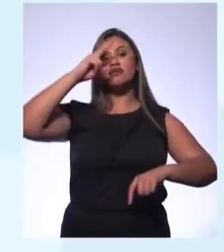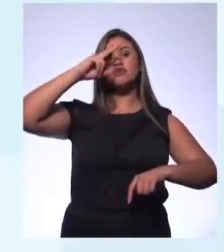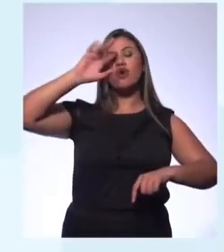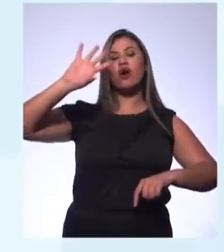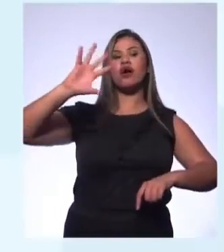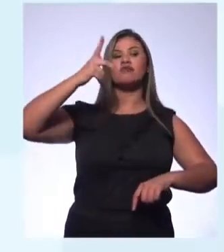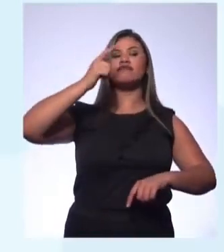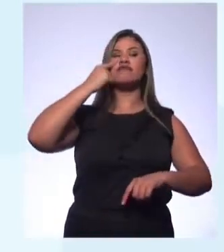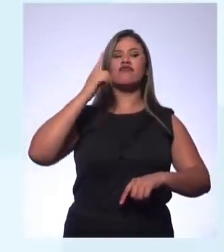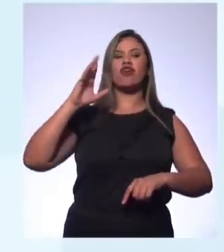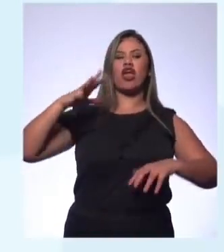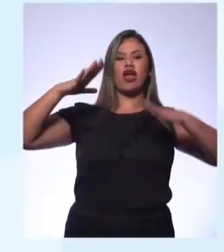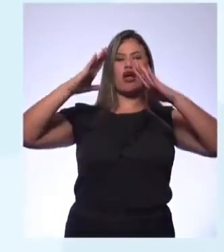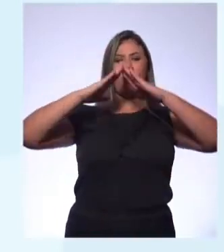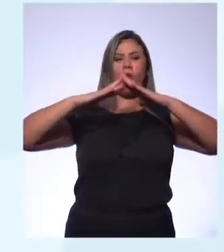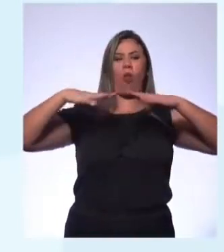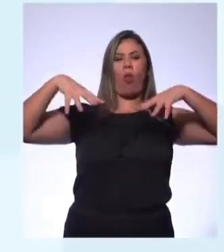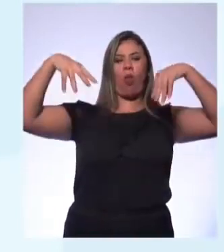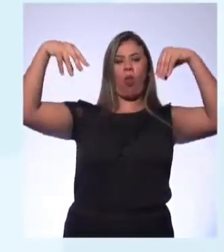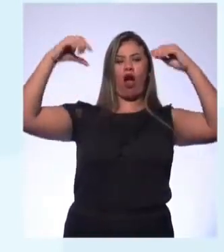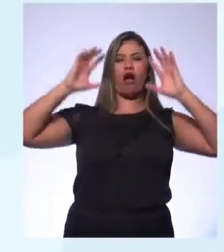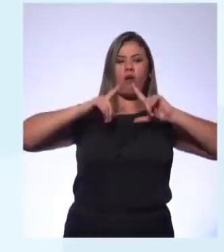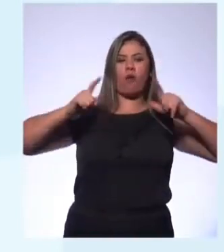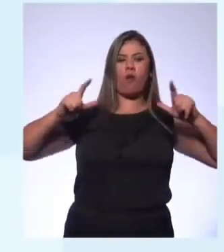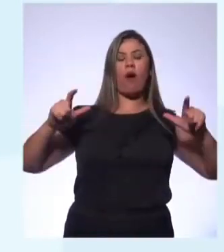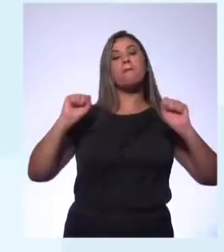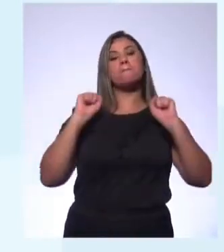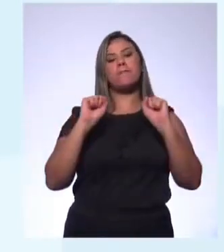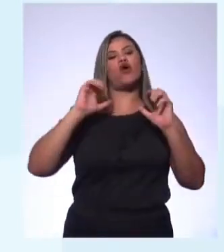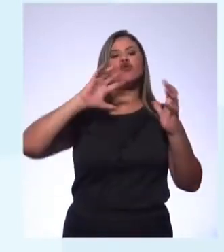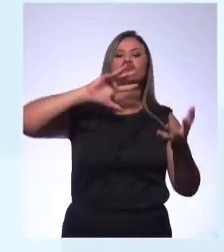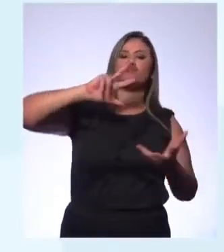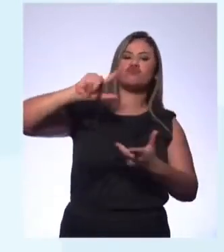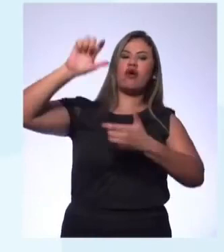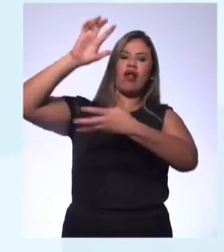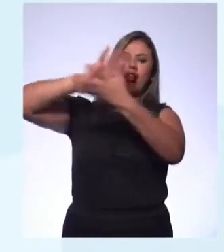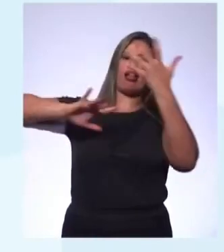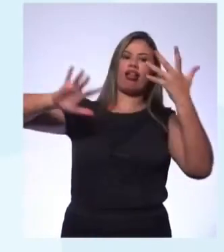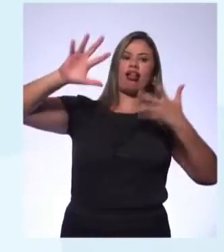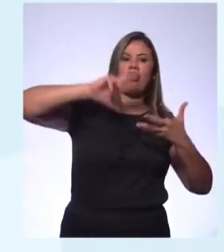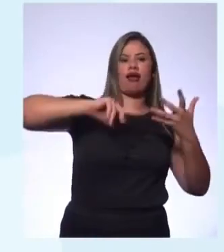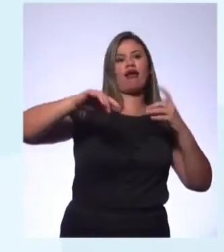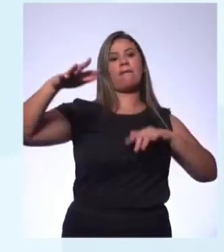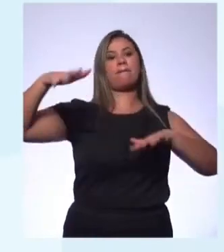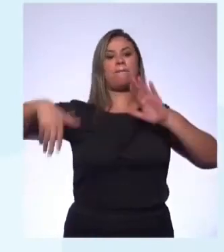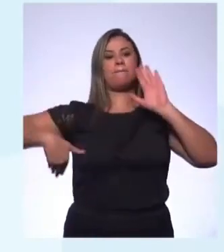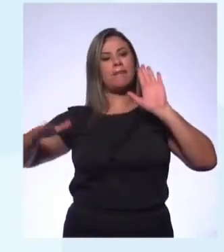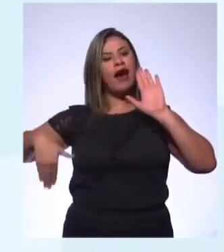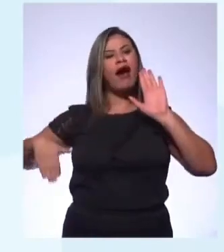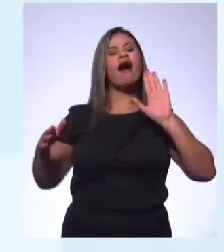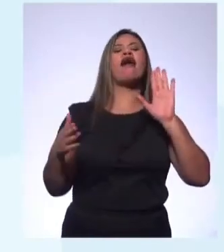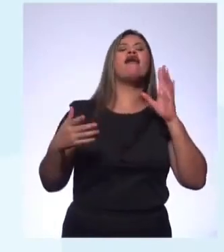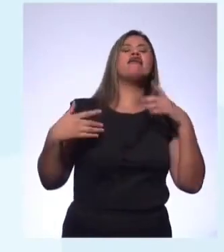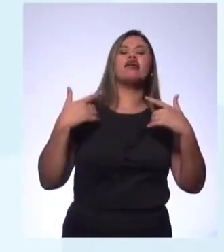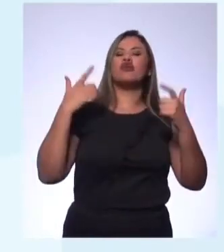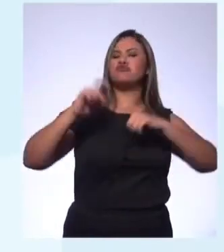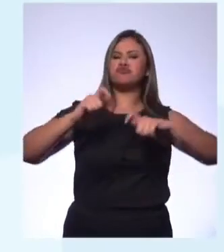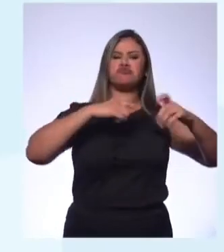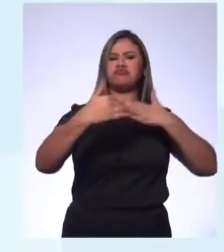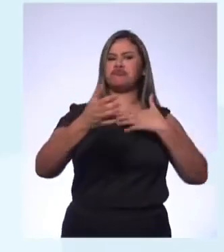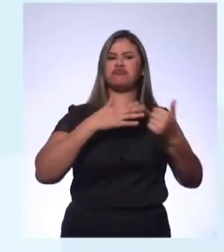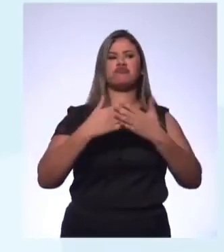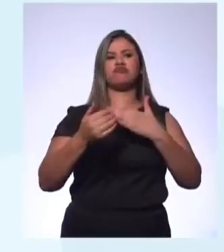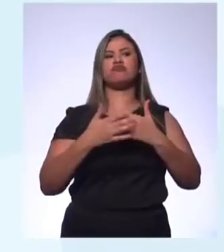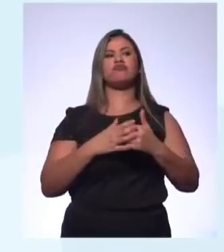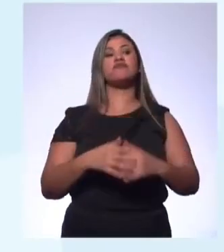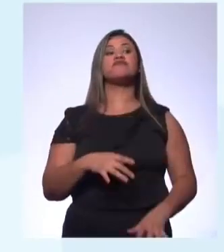uma mansão, né? Mas o espaço pode ser o universo, espaço sideral, pode ser uma praia, pode ser qualquer outro lugar, né? Então,